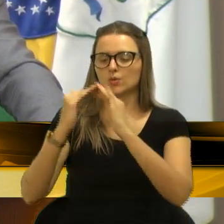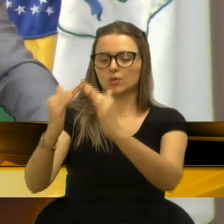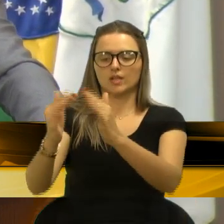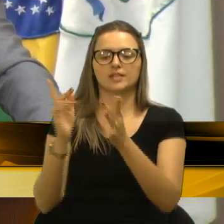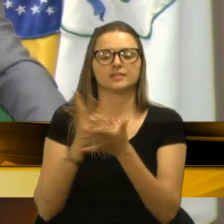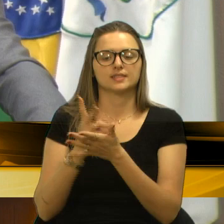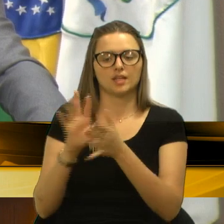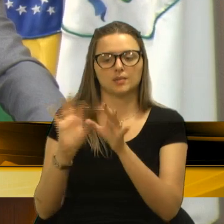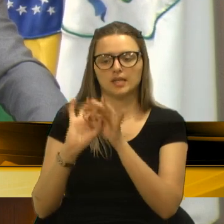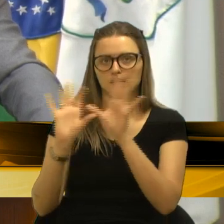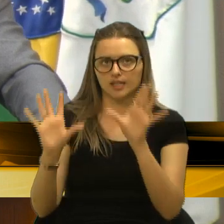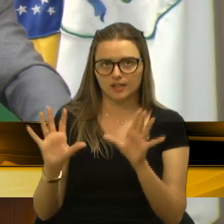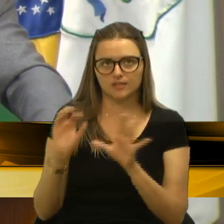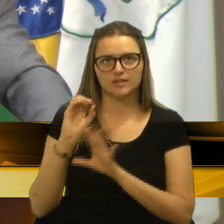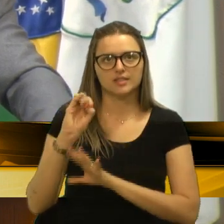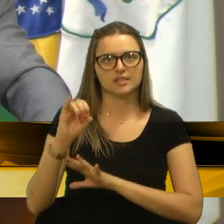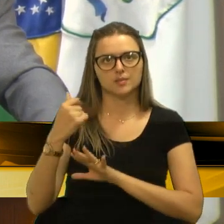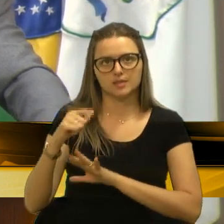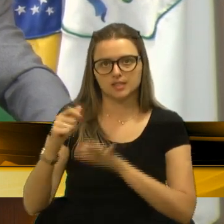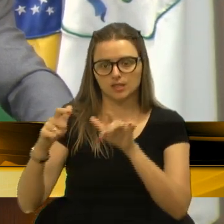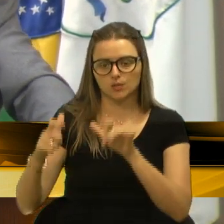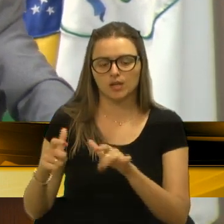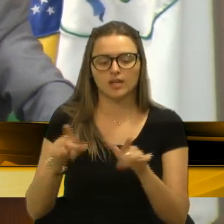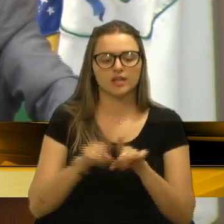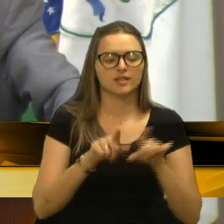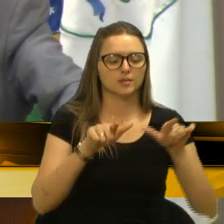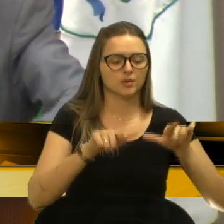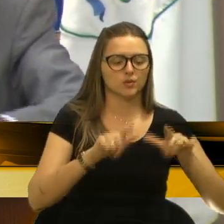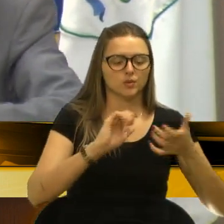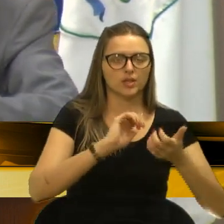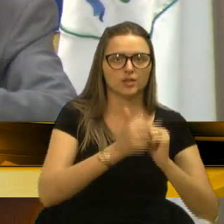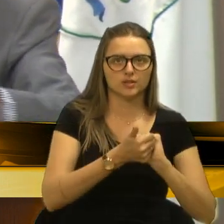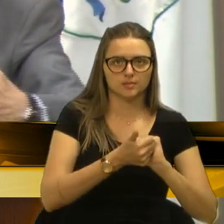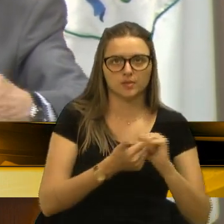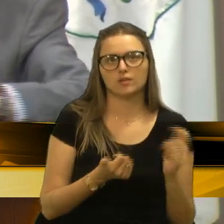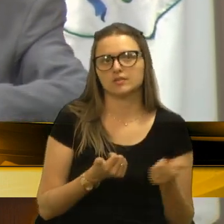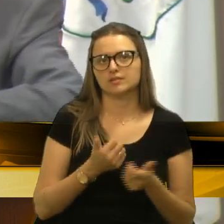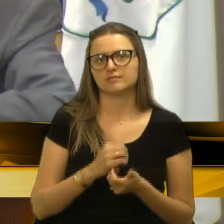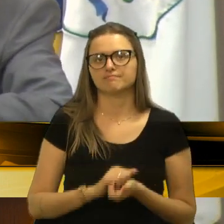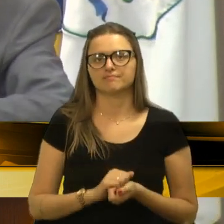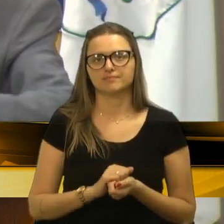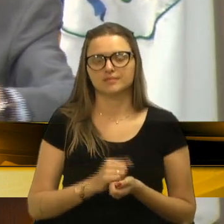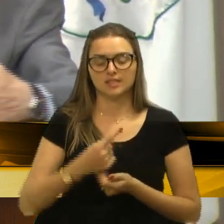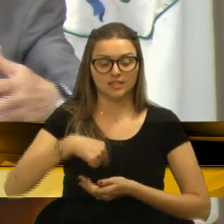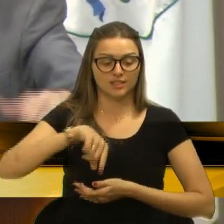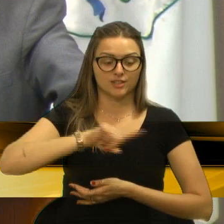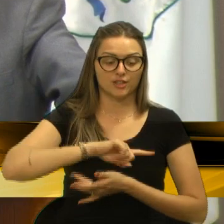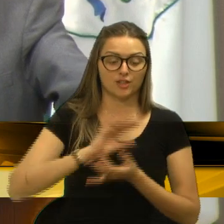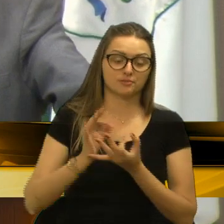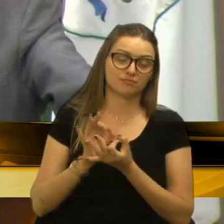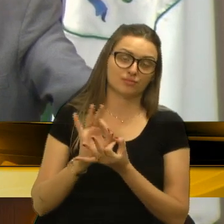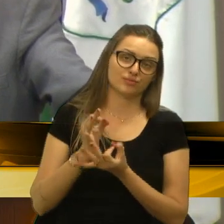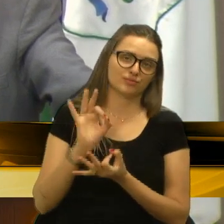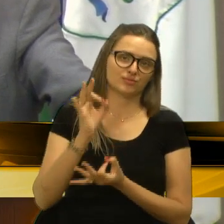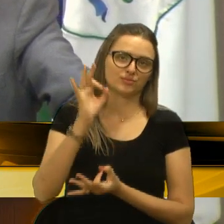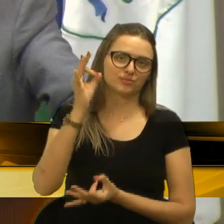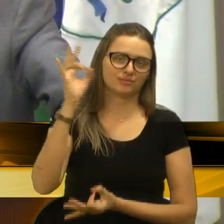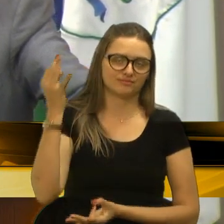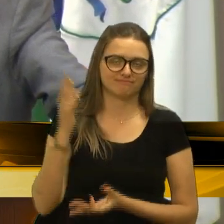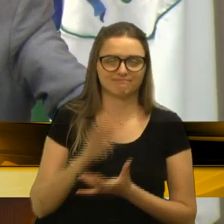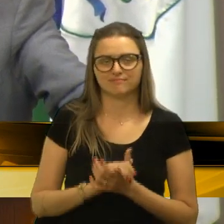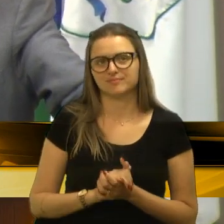quem precisar do local, a cancha de esportes. Olha, nós ficaríamos aqui muito tempo discorrendo.